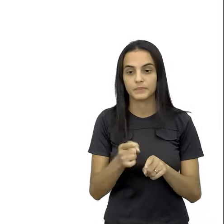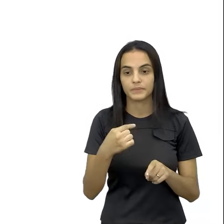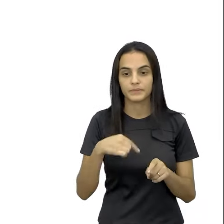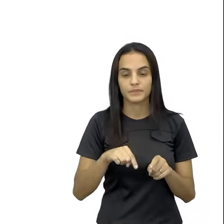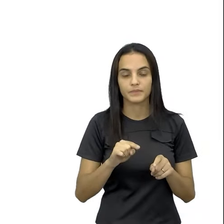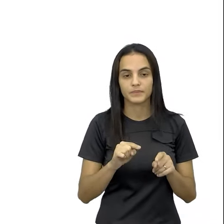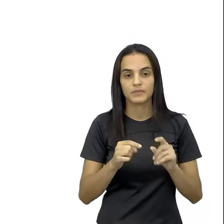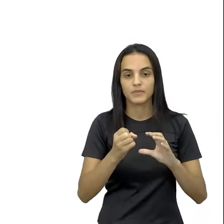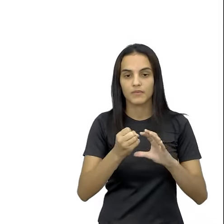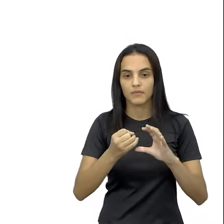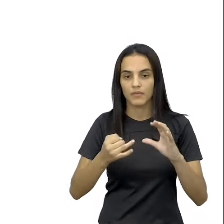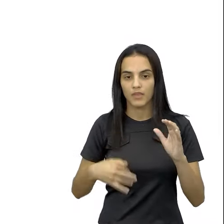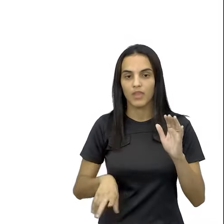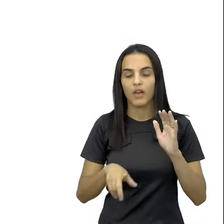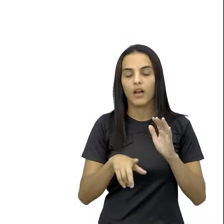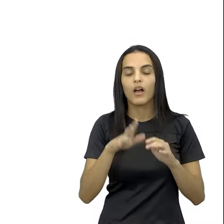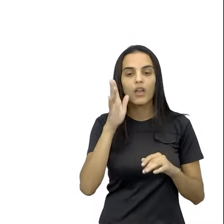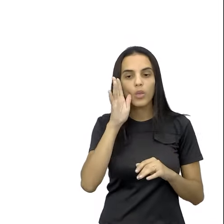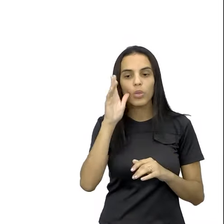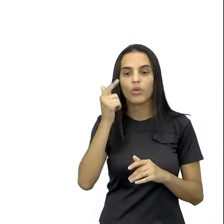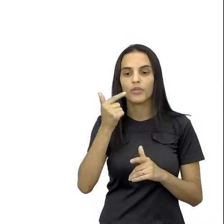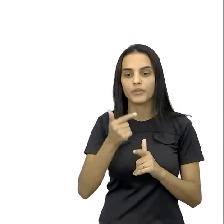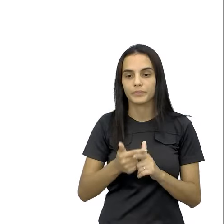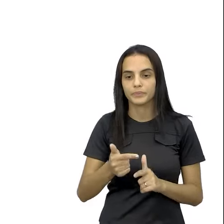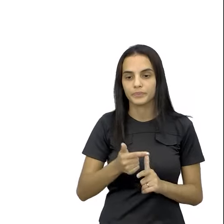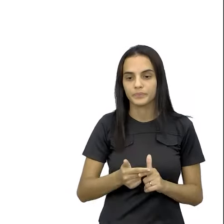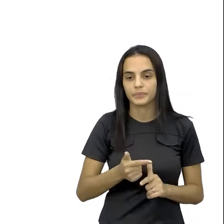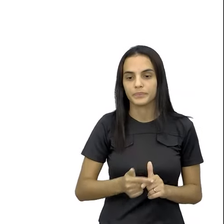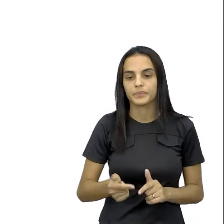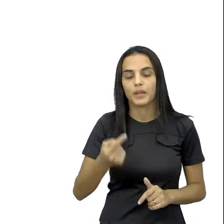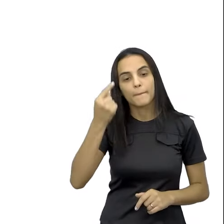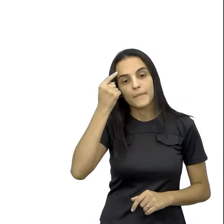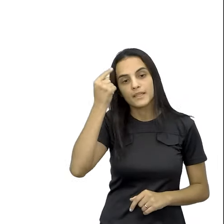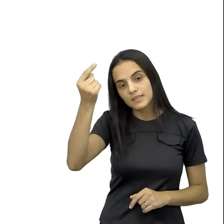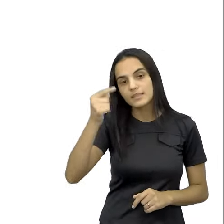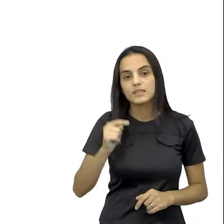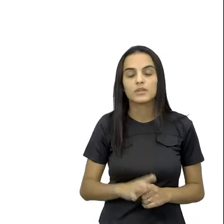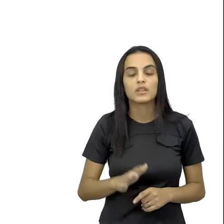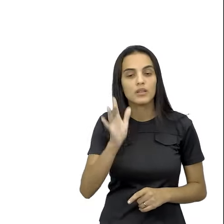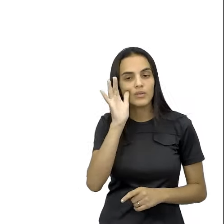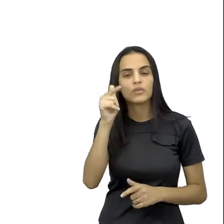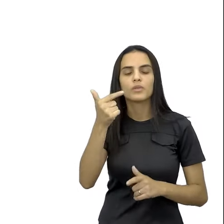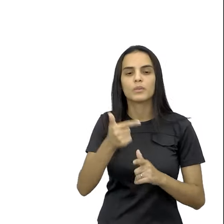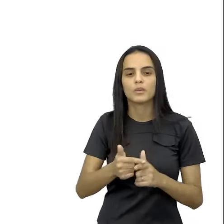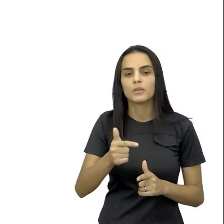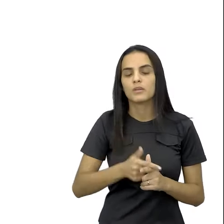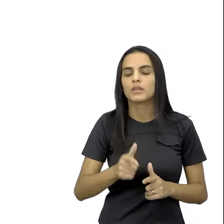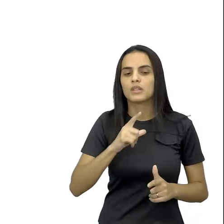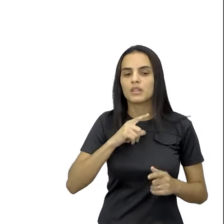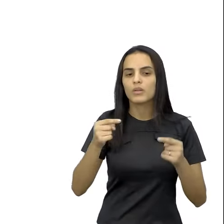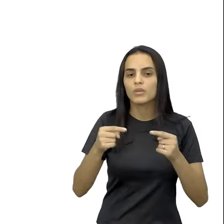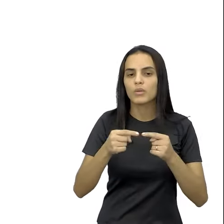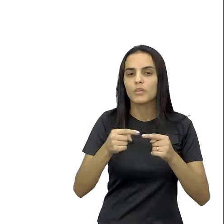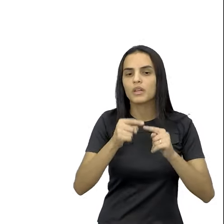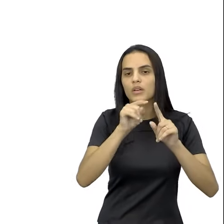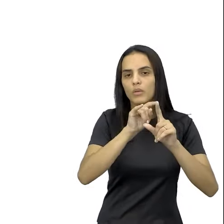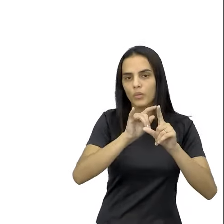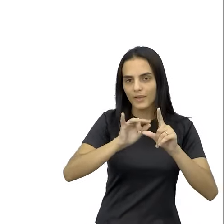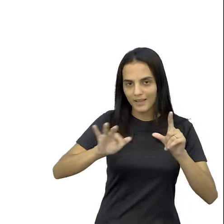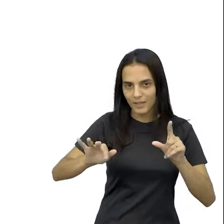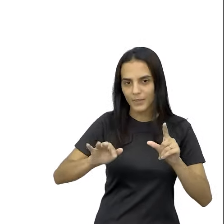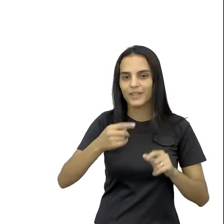os aspectos da resolução de problemas, né? Pensando que essa resolução de problemas tem a ver com esse letramento que